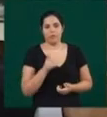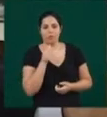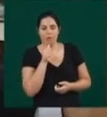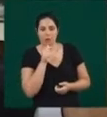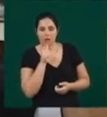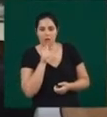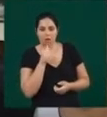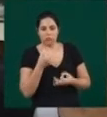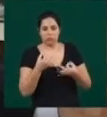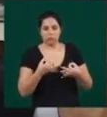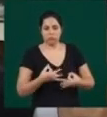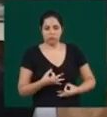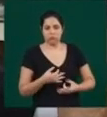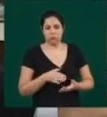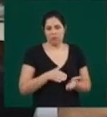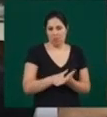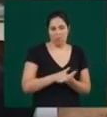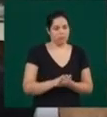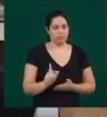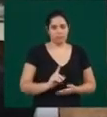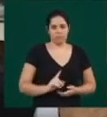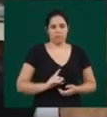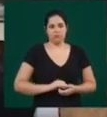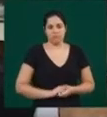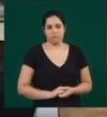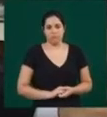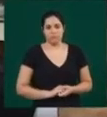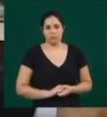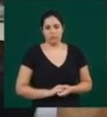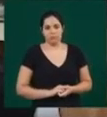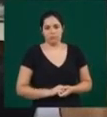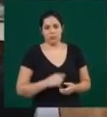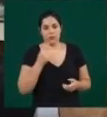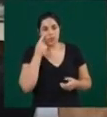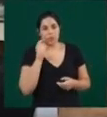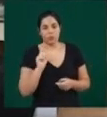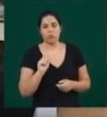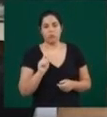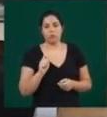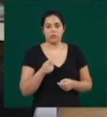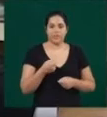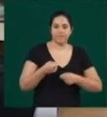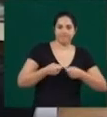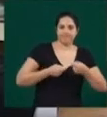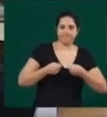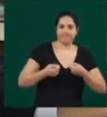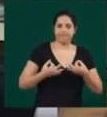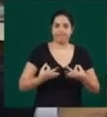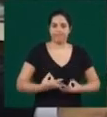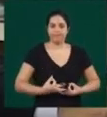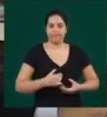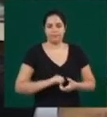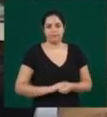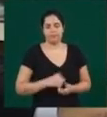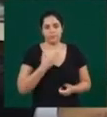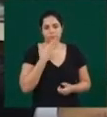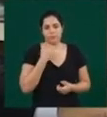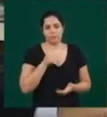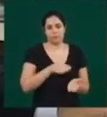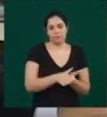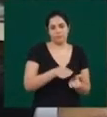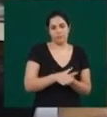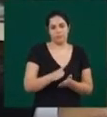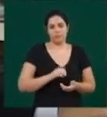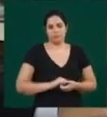a gente tem visto aí na prática são ações de gestão eficaz para poder melhorar essas despesas. E essas ações são no sentido